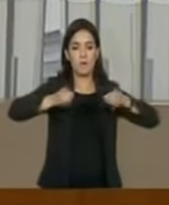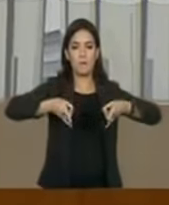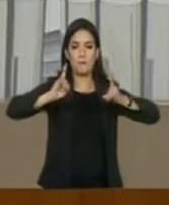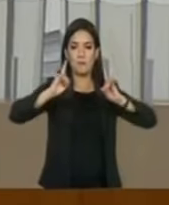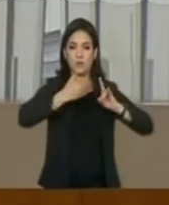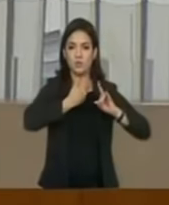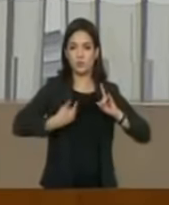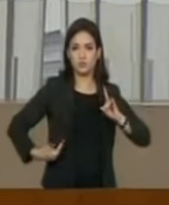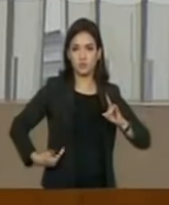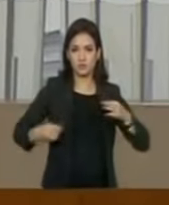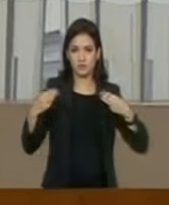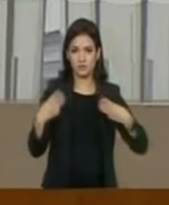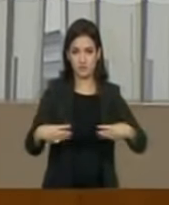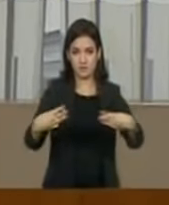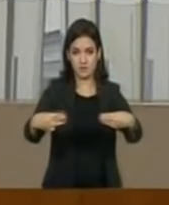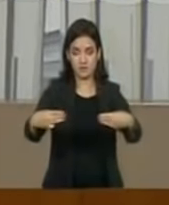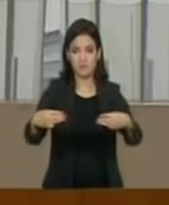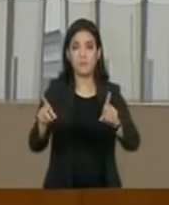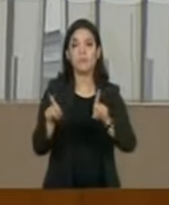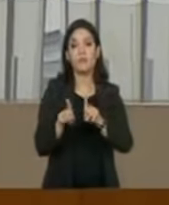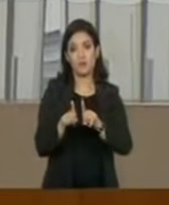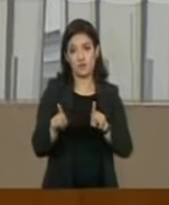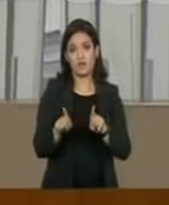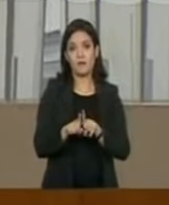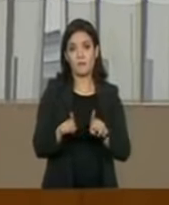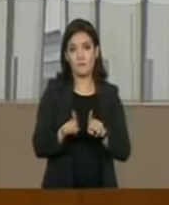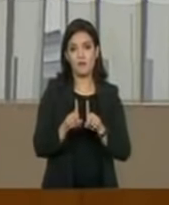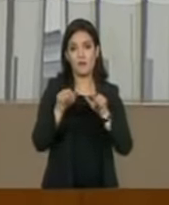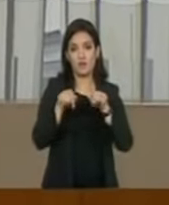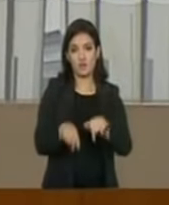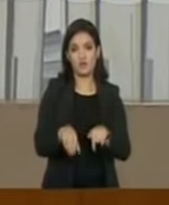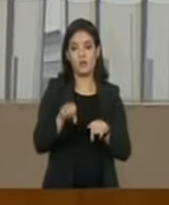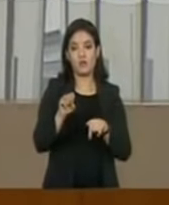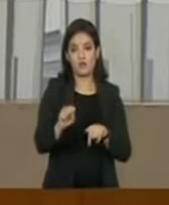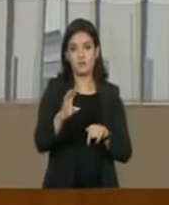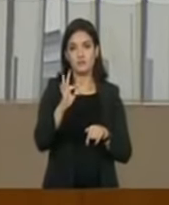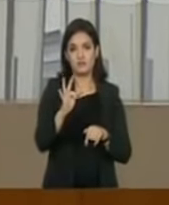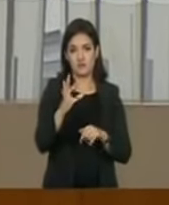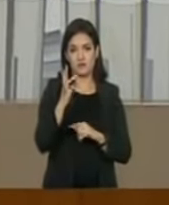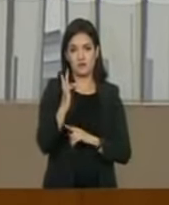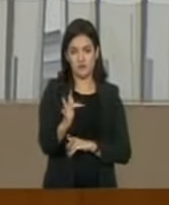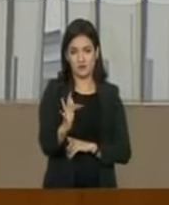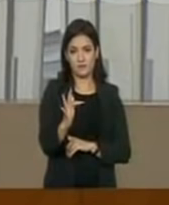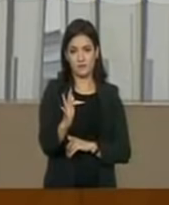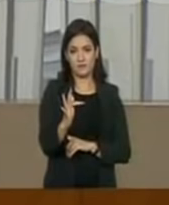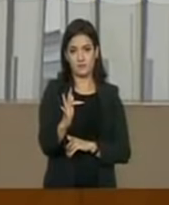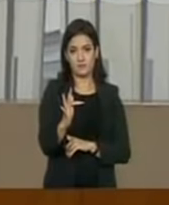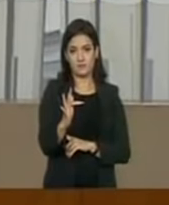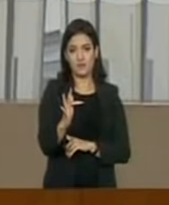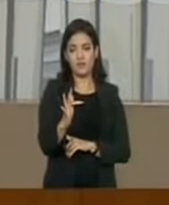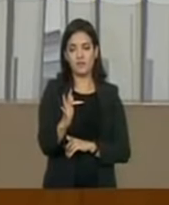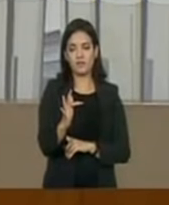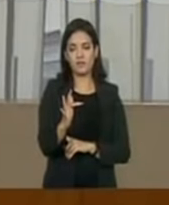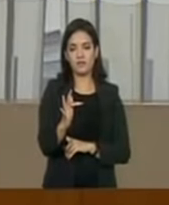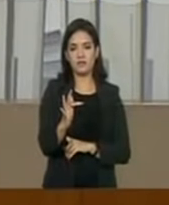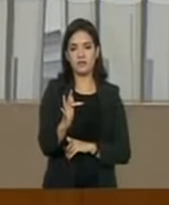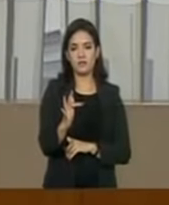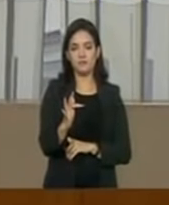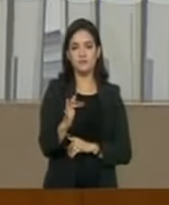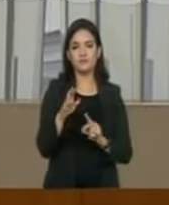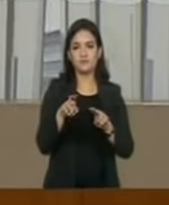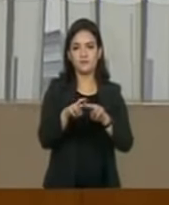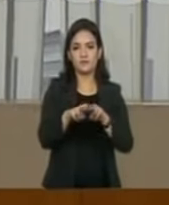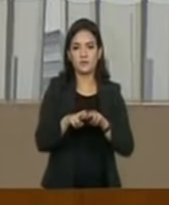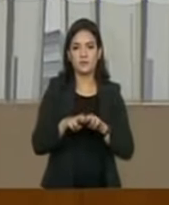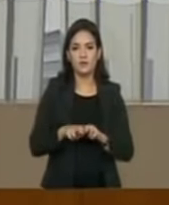esplanada incluído aí este próprio supremo tribunal federal com isso